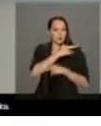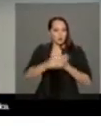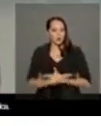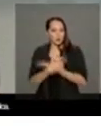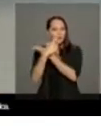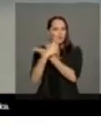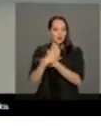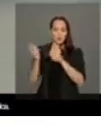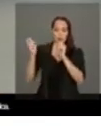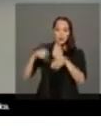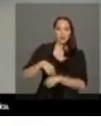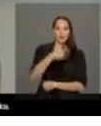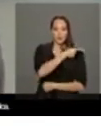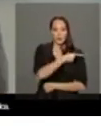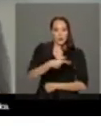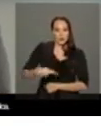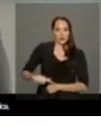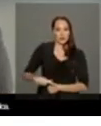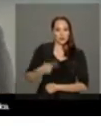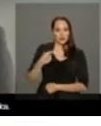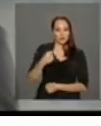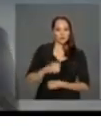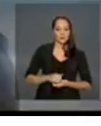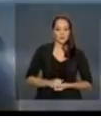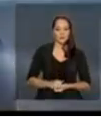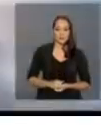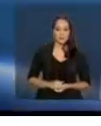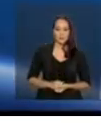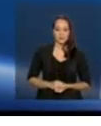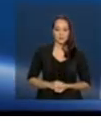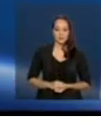competência do Presidente da República.